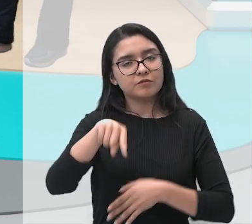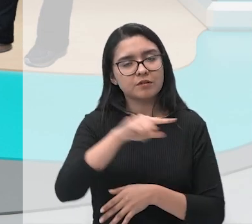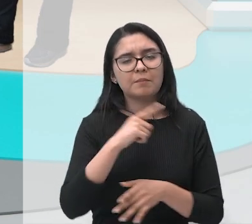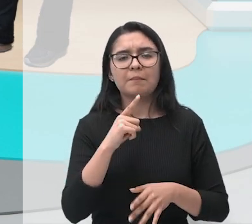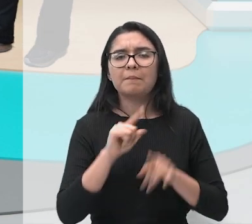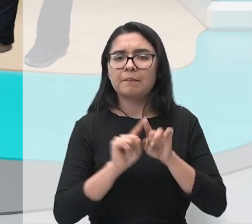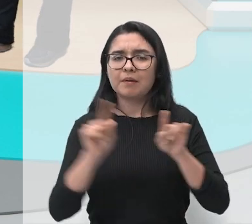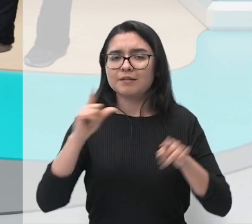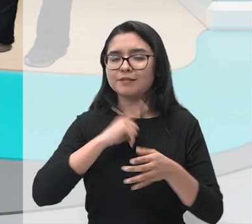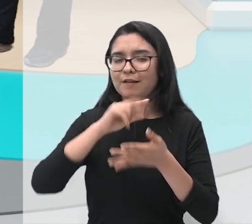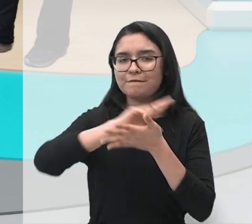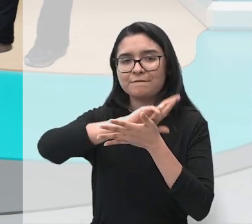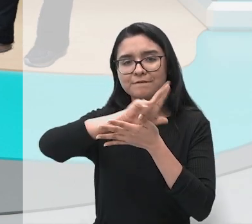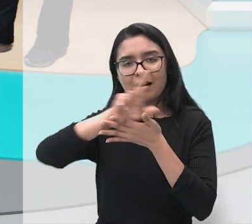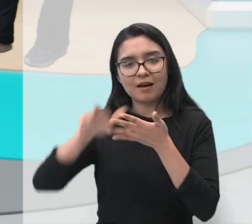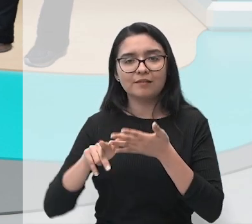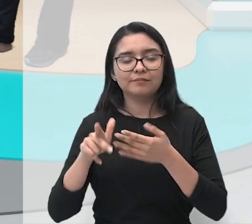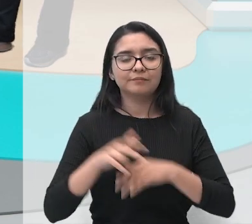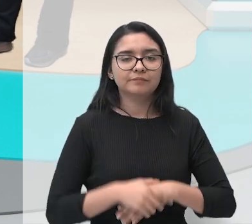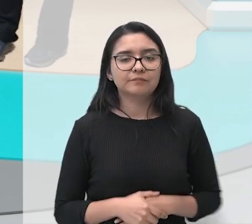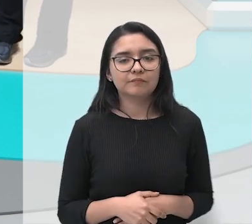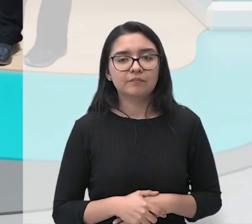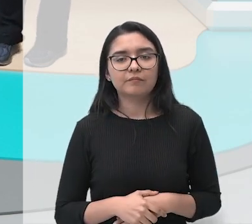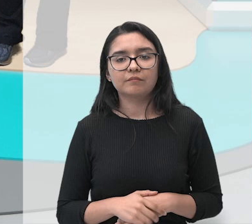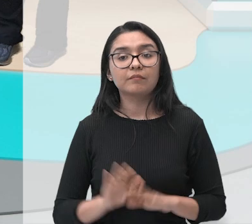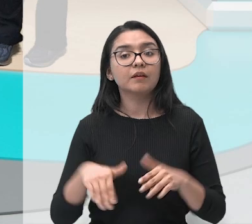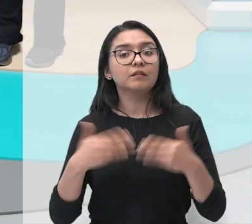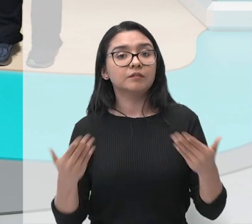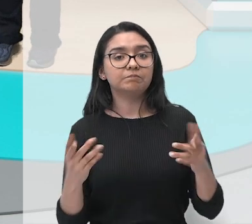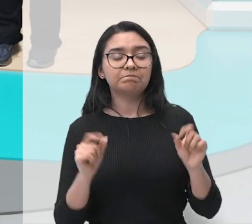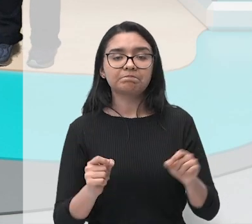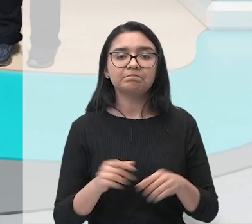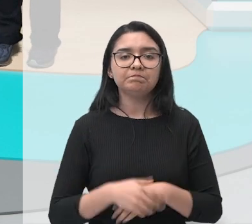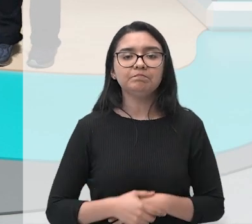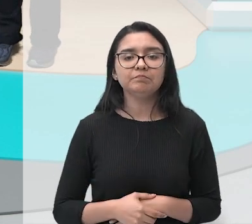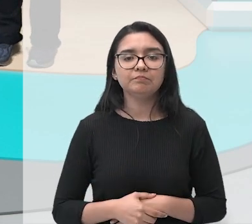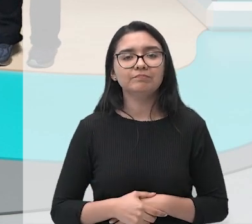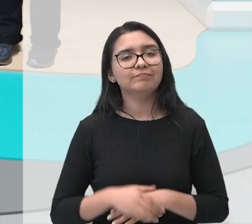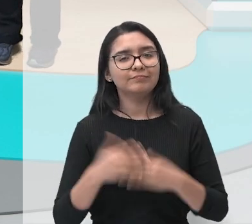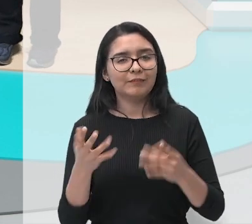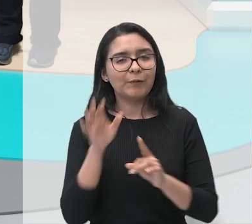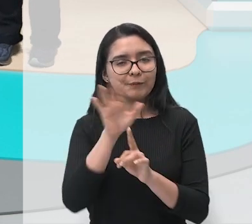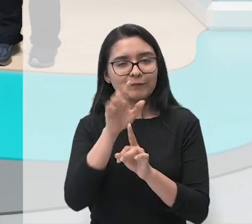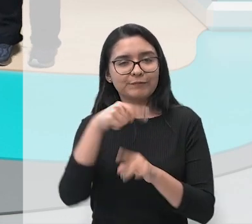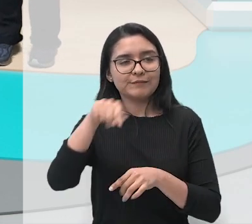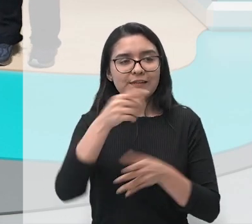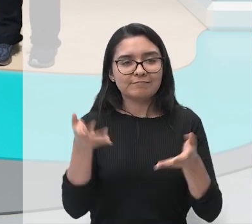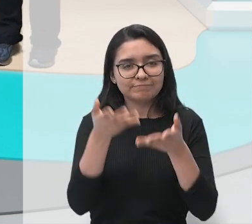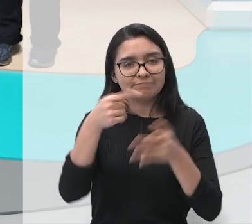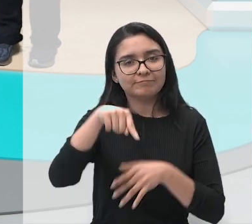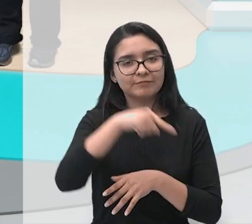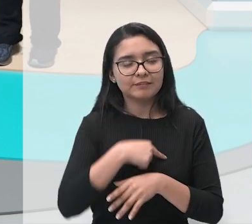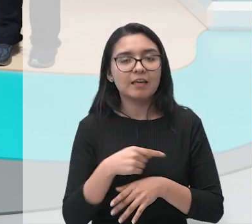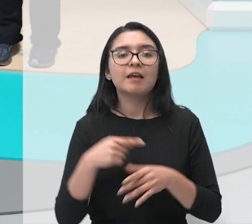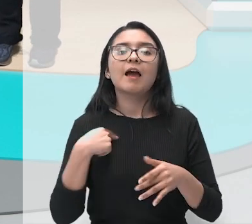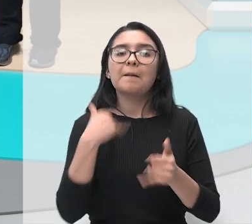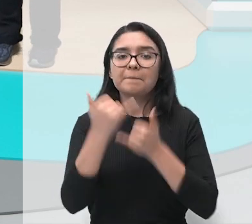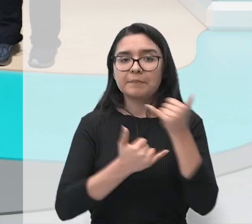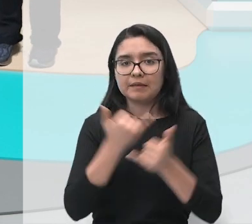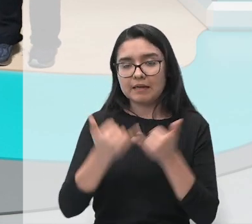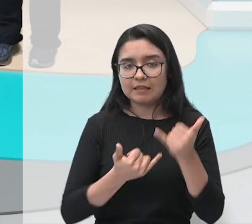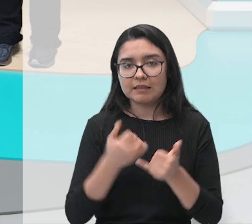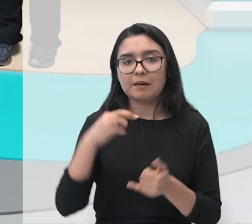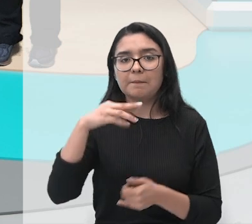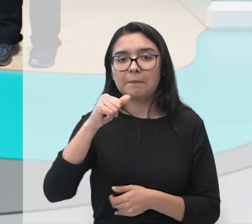Existem muito mais. E aí? Convenci vocês de que o pega-pega,